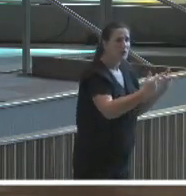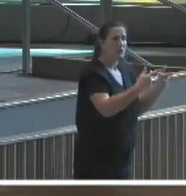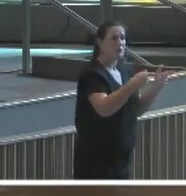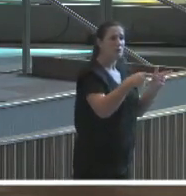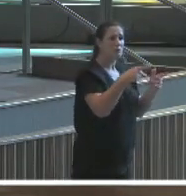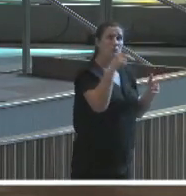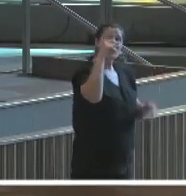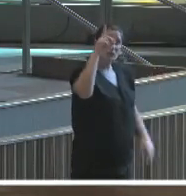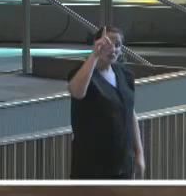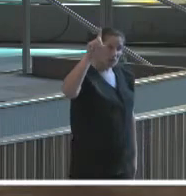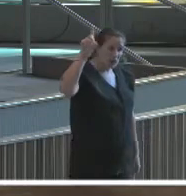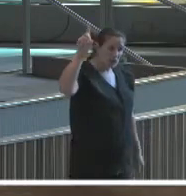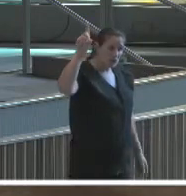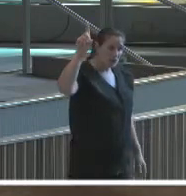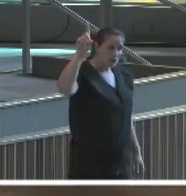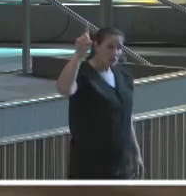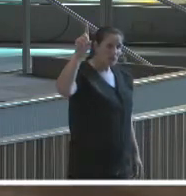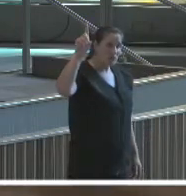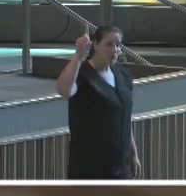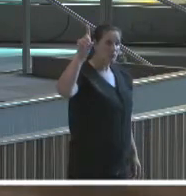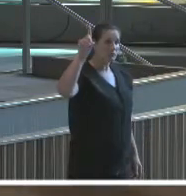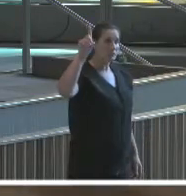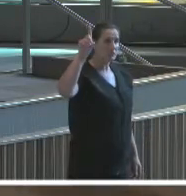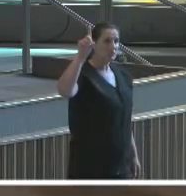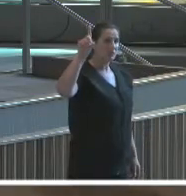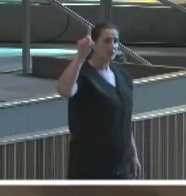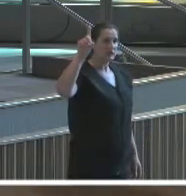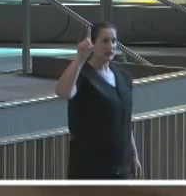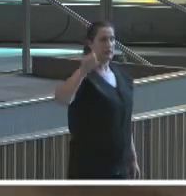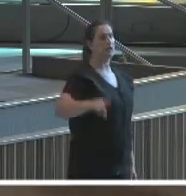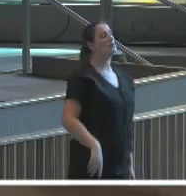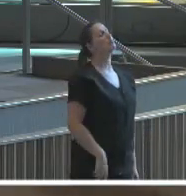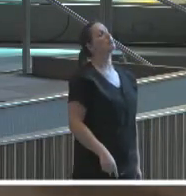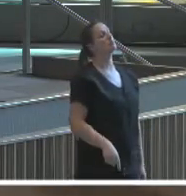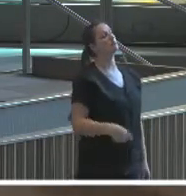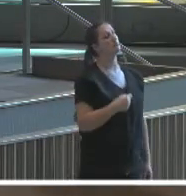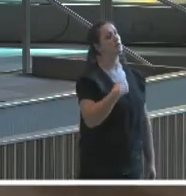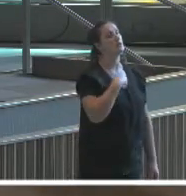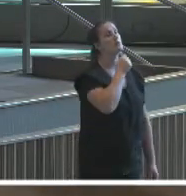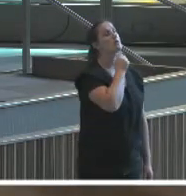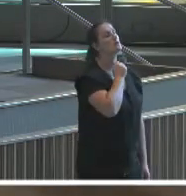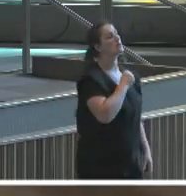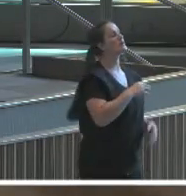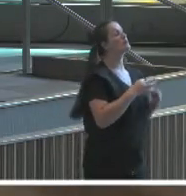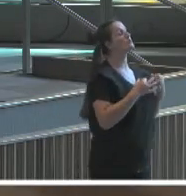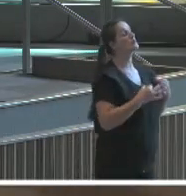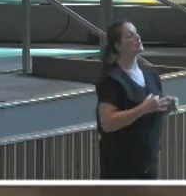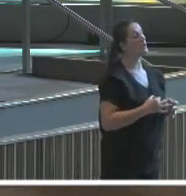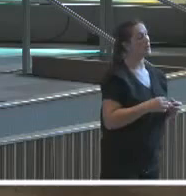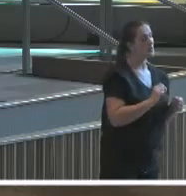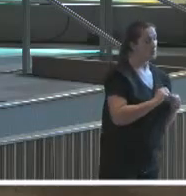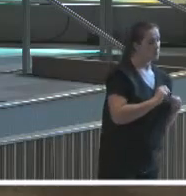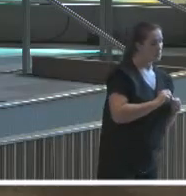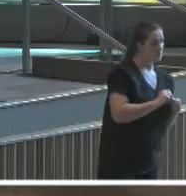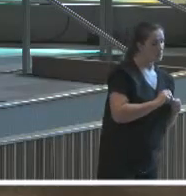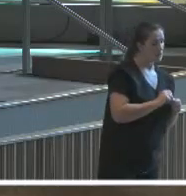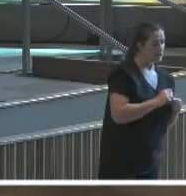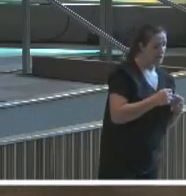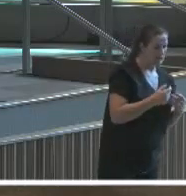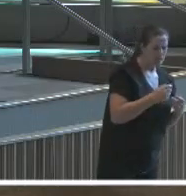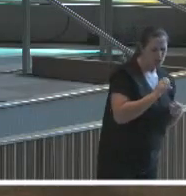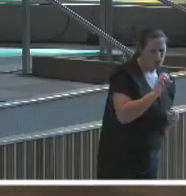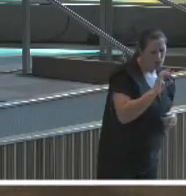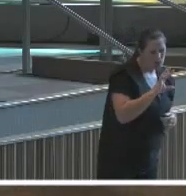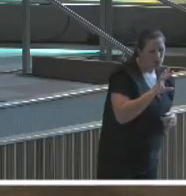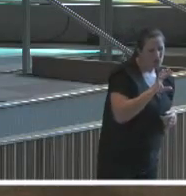E ainda que ele tentasse convencer e se convencer de que aquilo nada mais era do